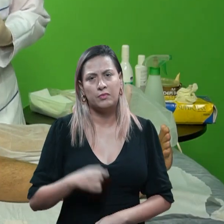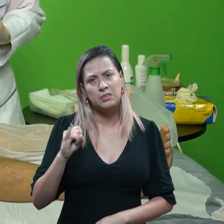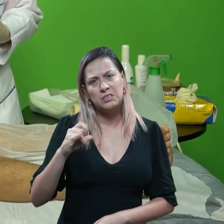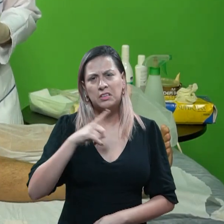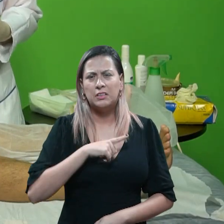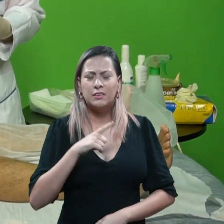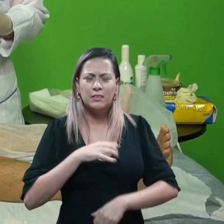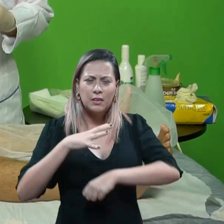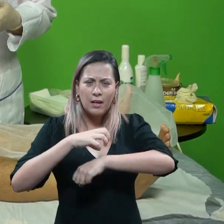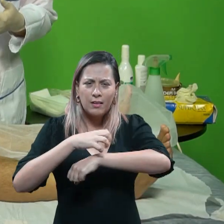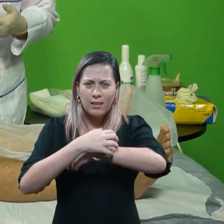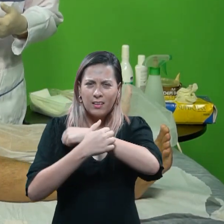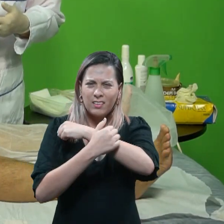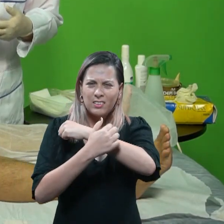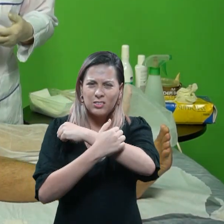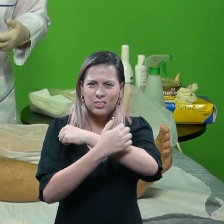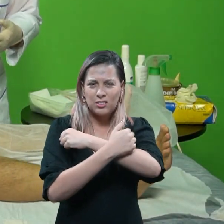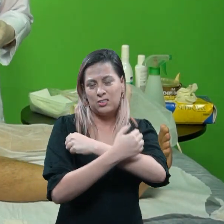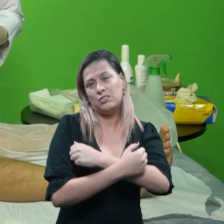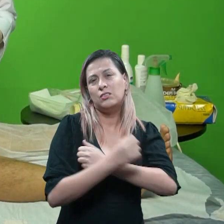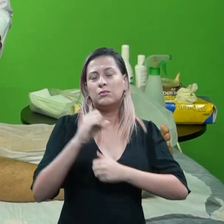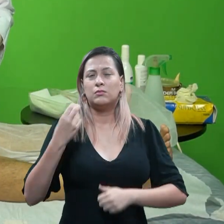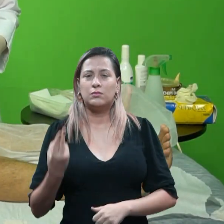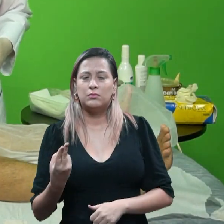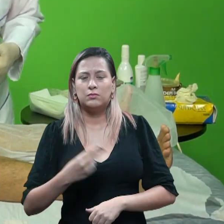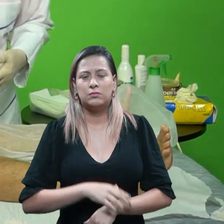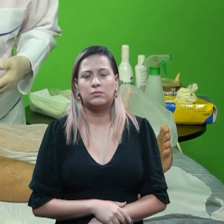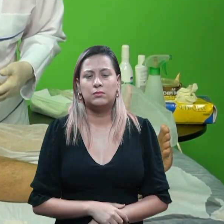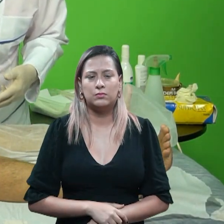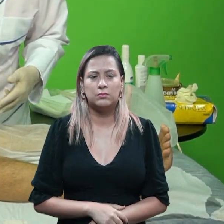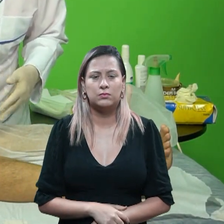alguma alergia, se tem algum